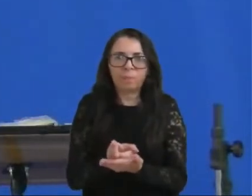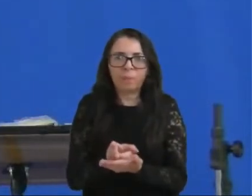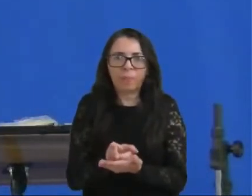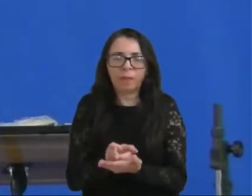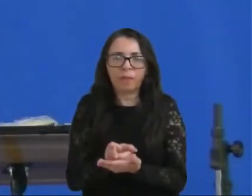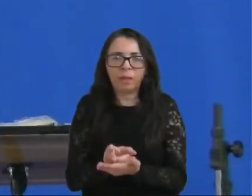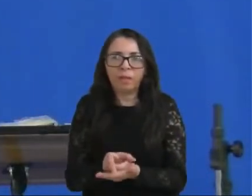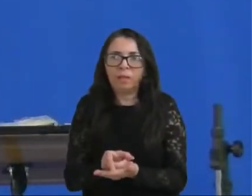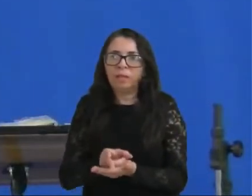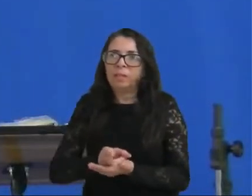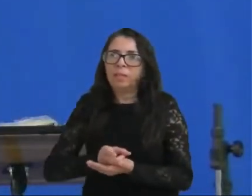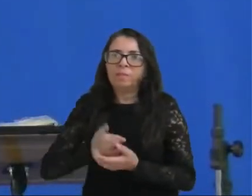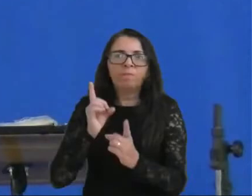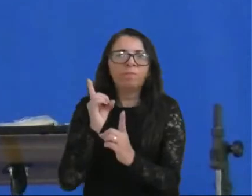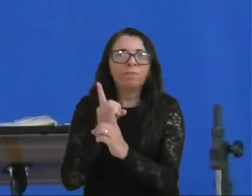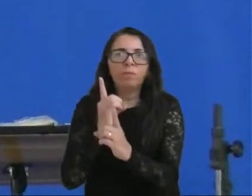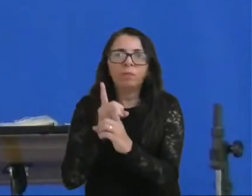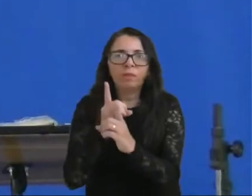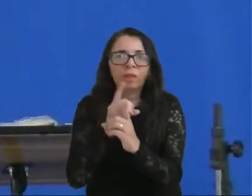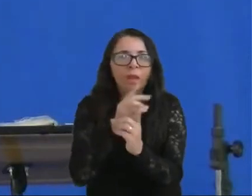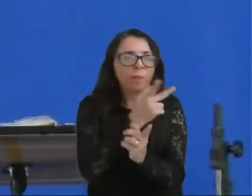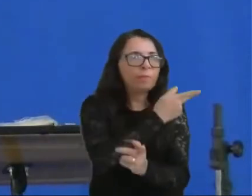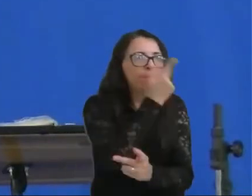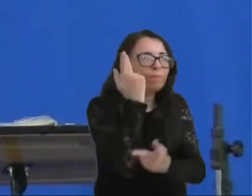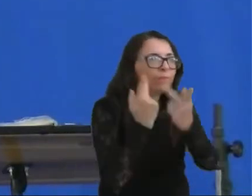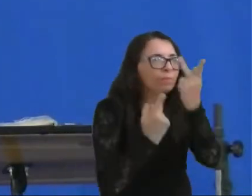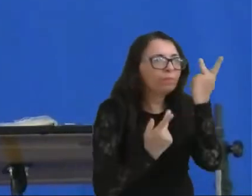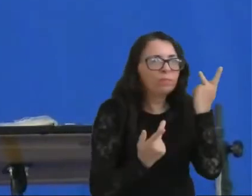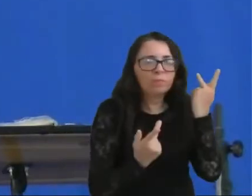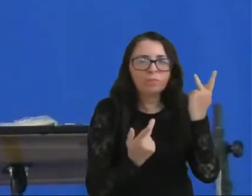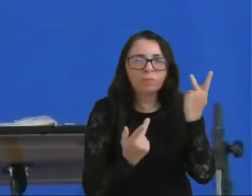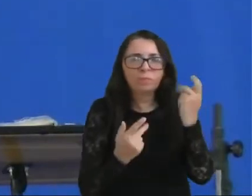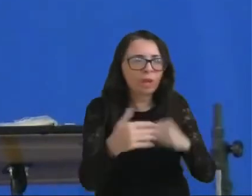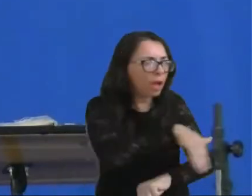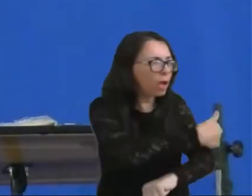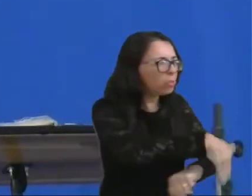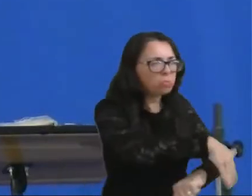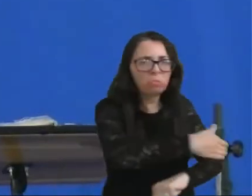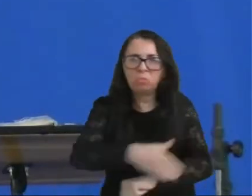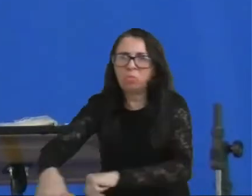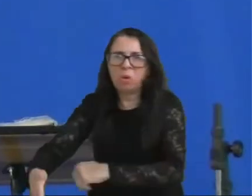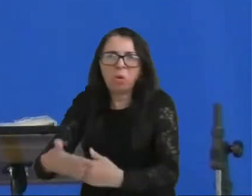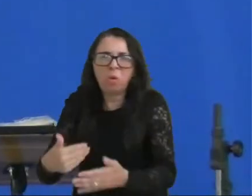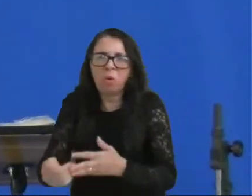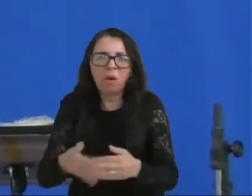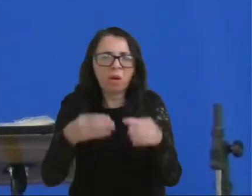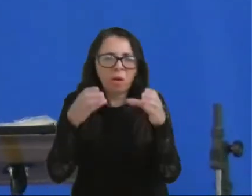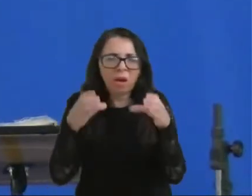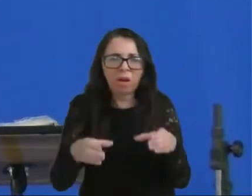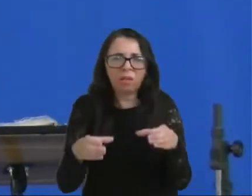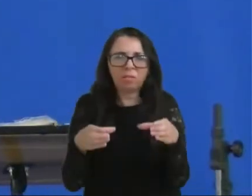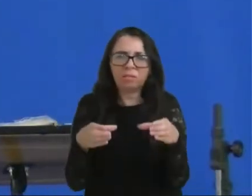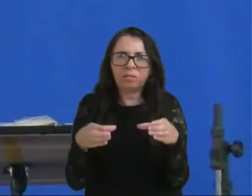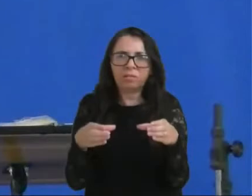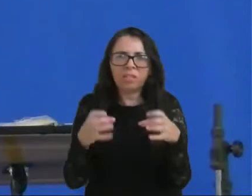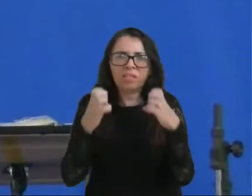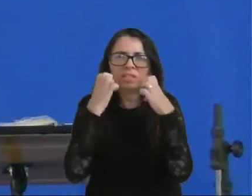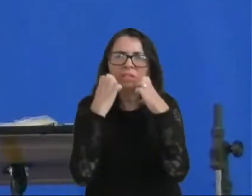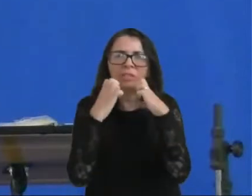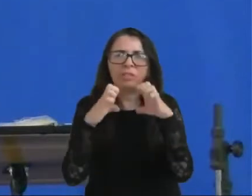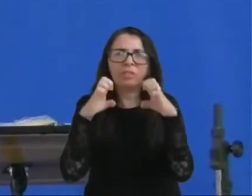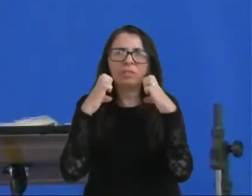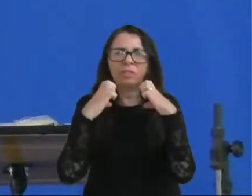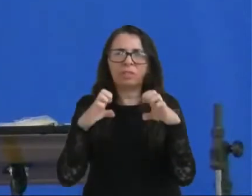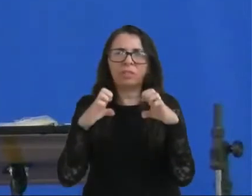Abandonamos o nosso primeiro amor quando o nosso amor por Jesus é substituído pelo zelo religioso.